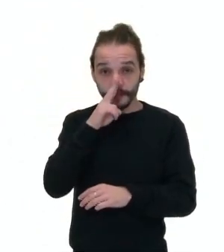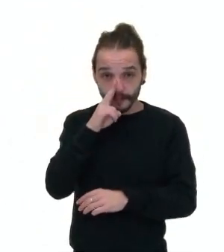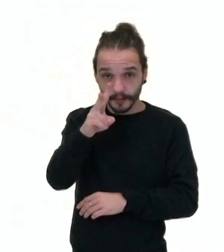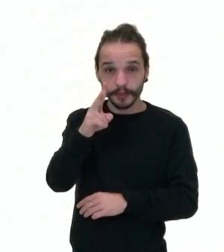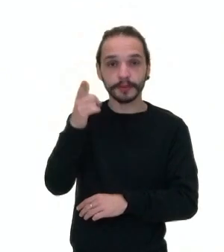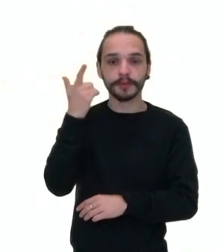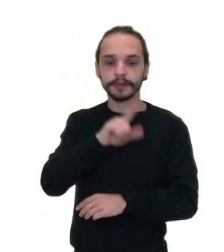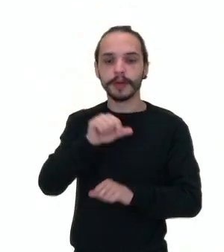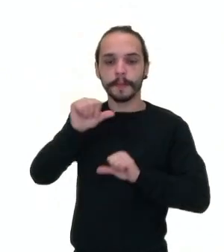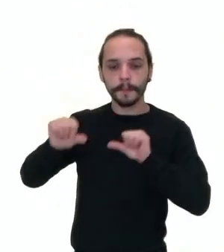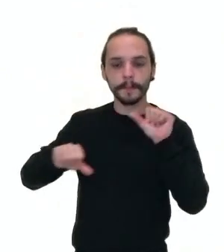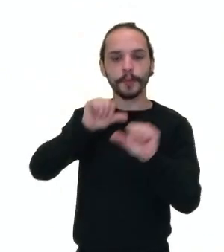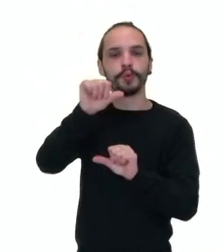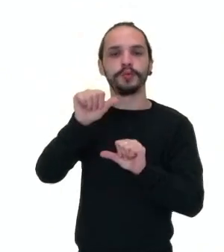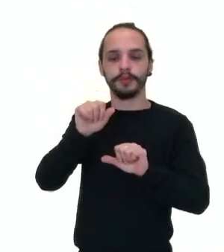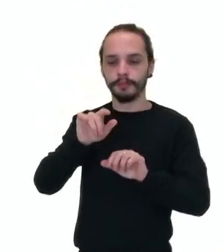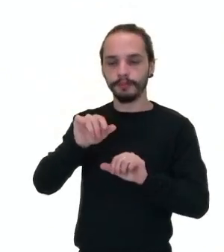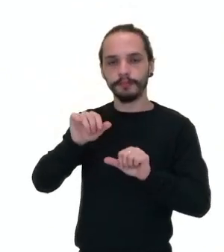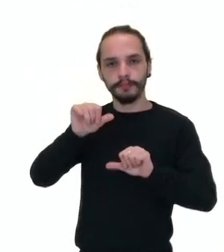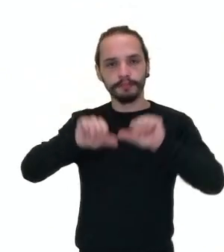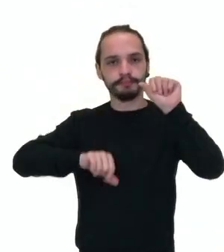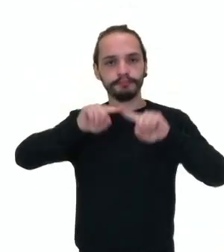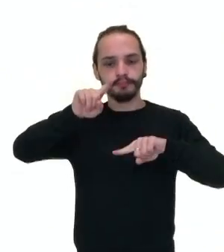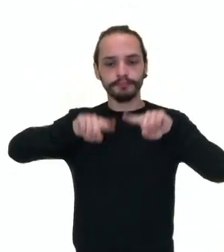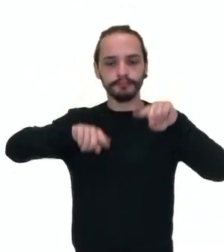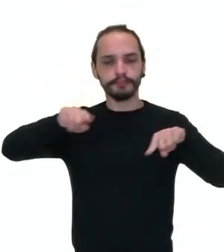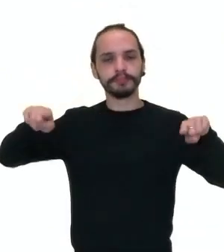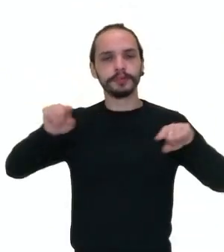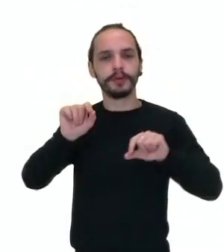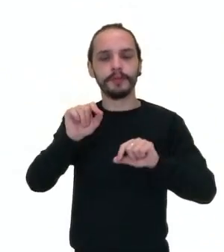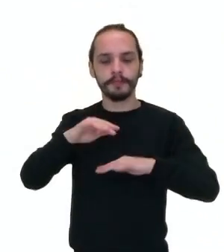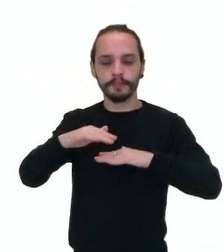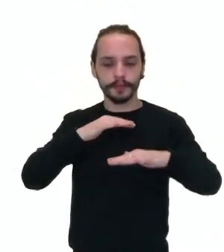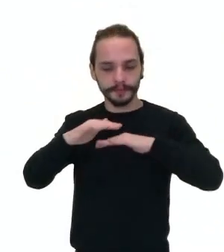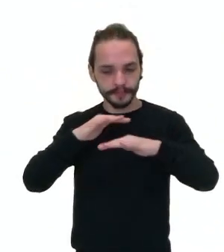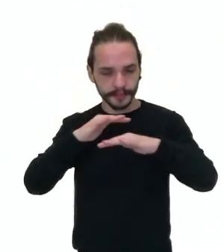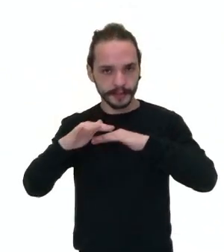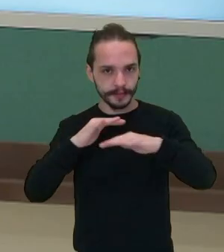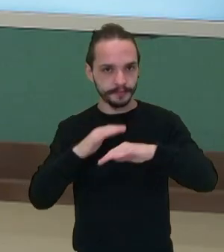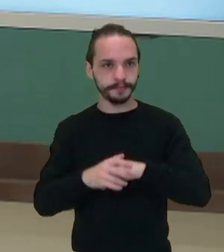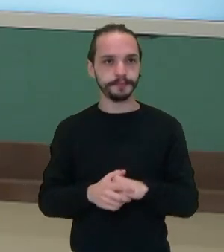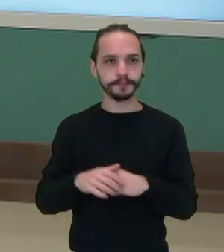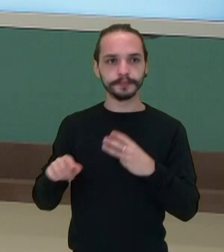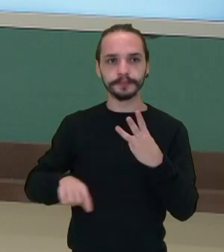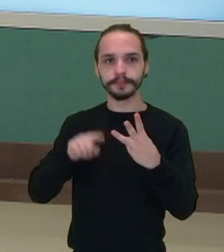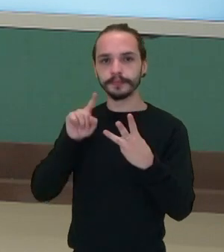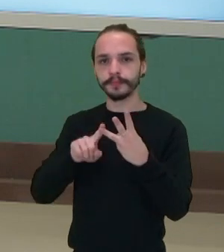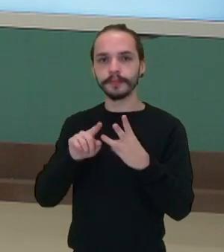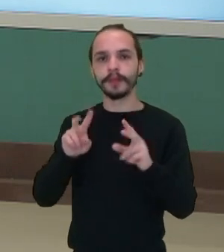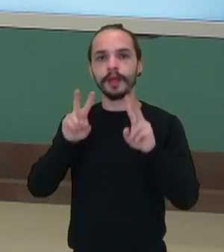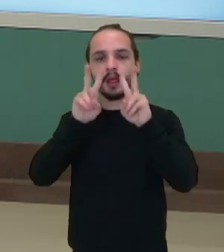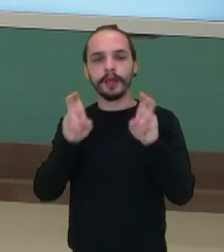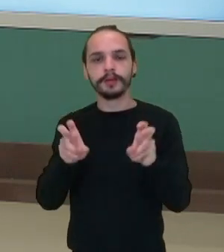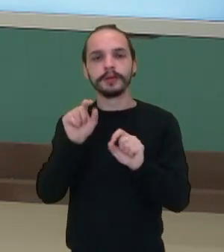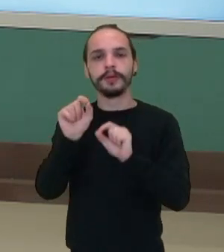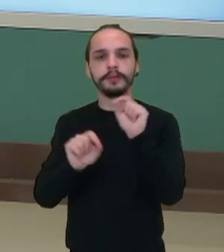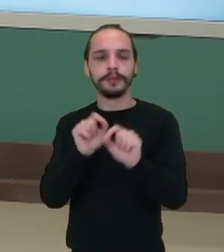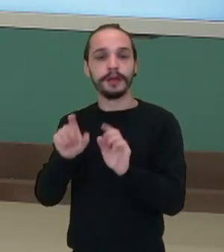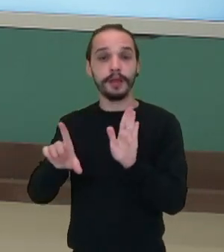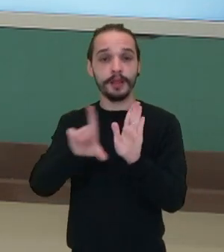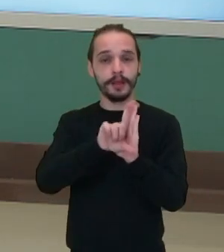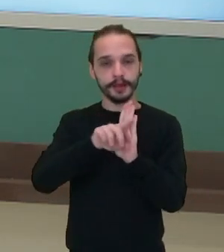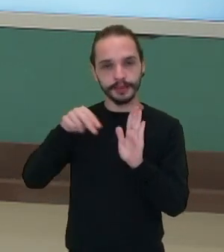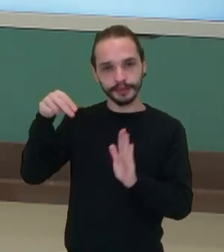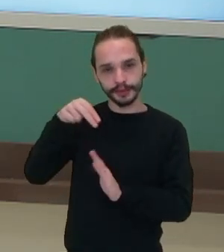a mudança, ela causa a variação da quantidade de movimento. E 3, definimos a força a partir da segunda lei de Newton,